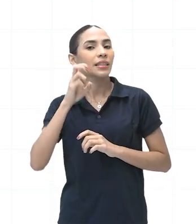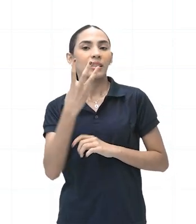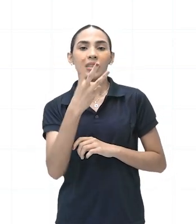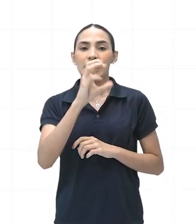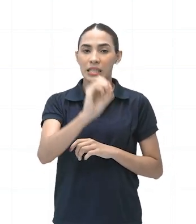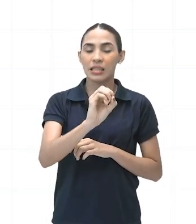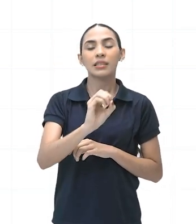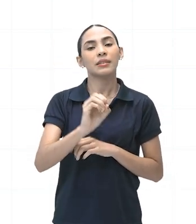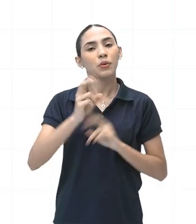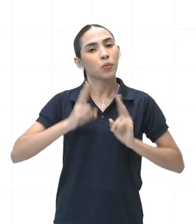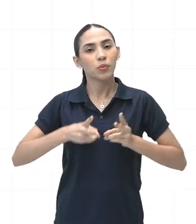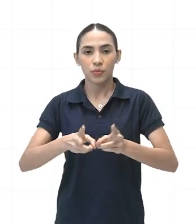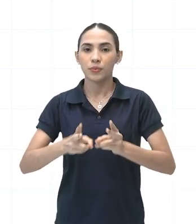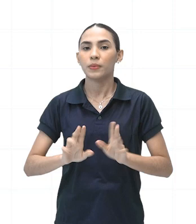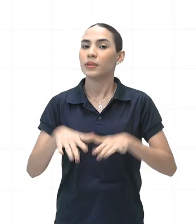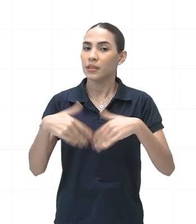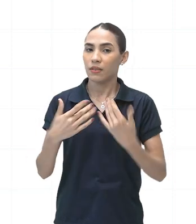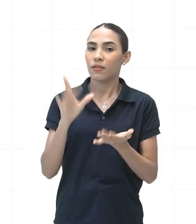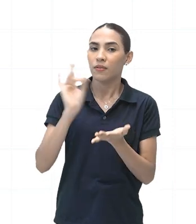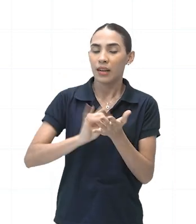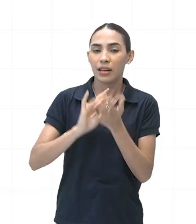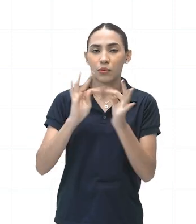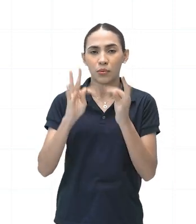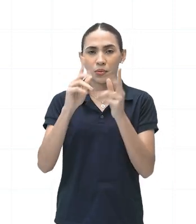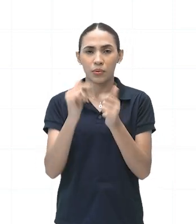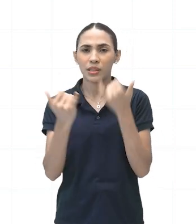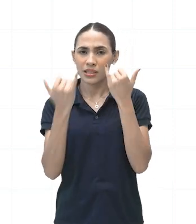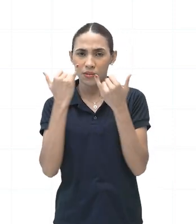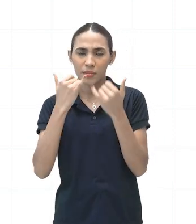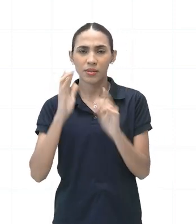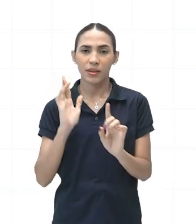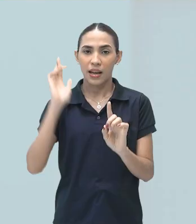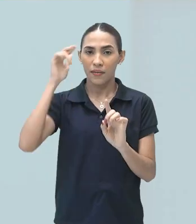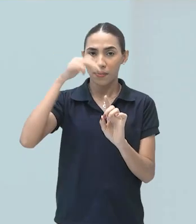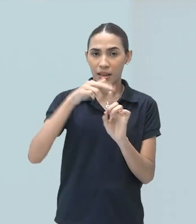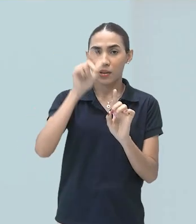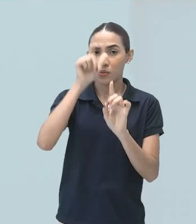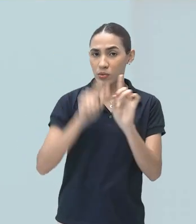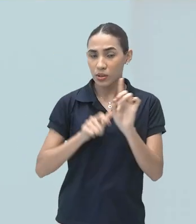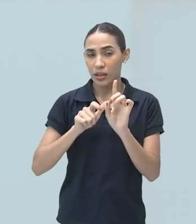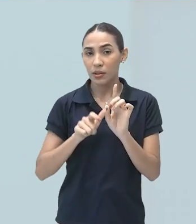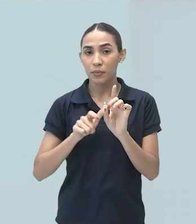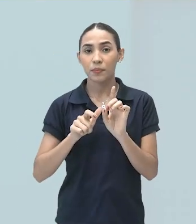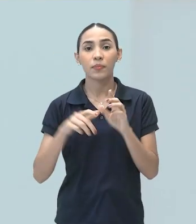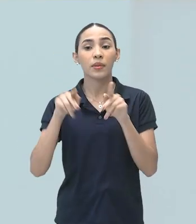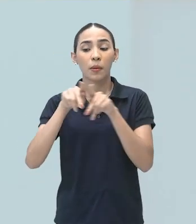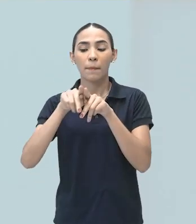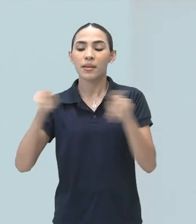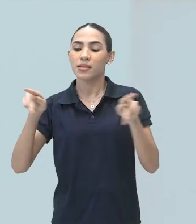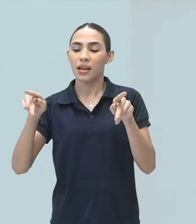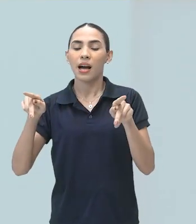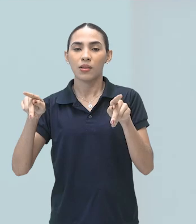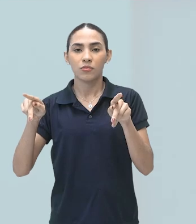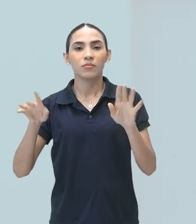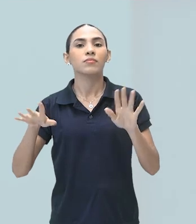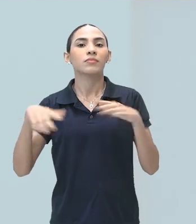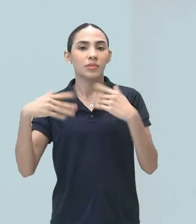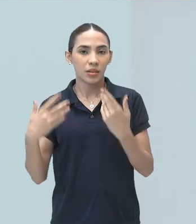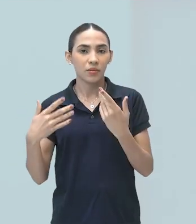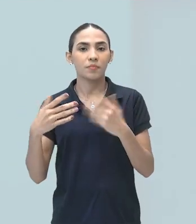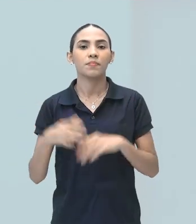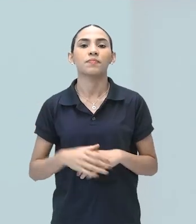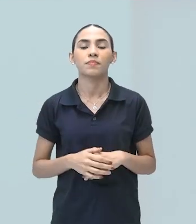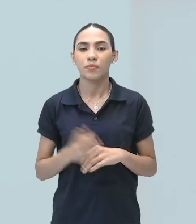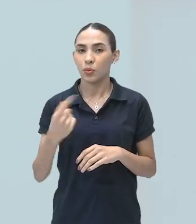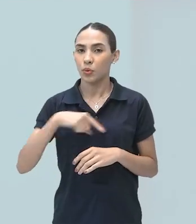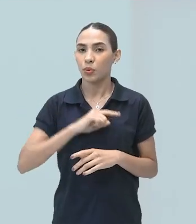30, e assim por diante. Então, realmente, todas essas informações se referem ao meu sujeito. E é sobre o predicado, então, sobre esta porção da